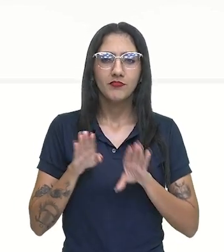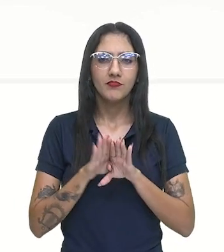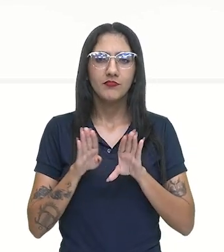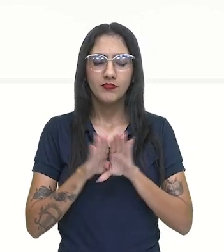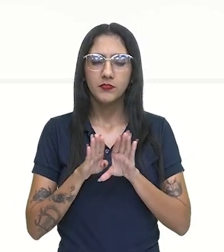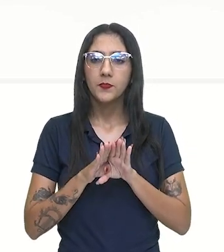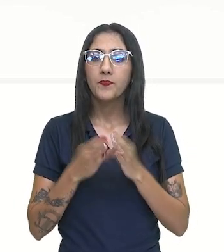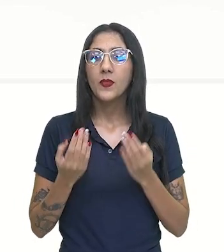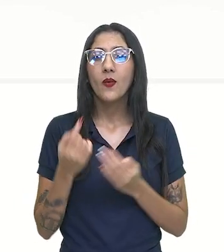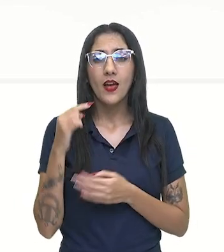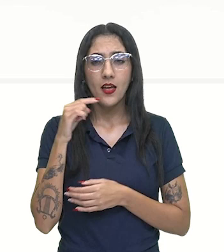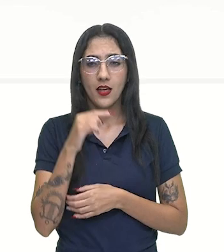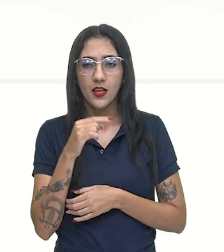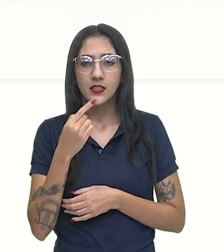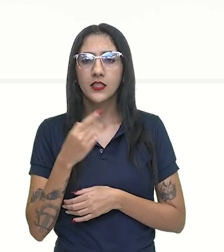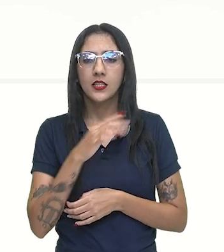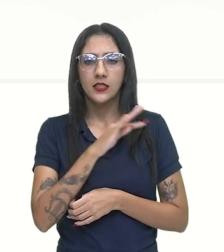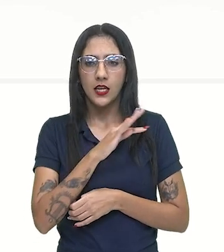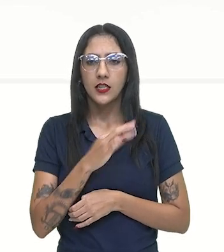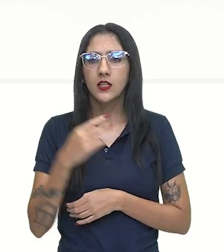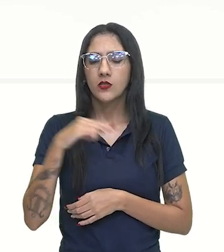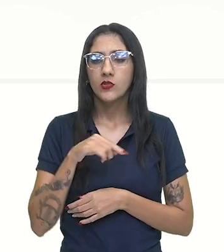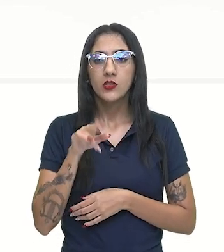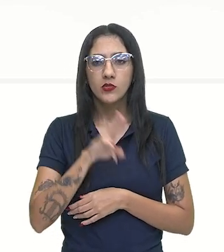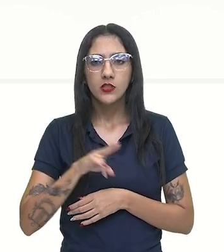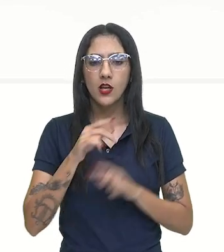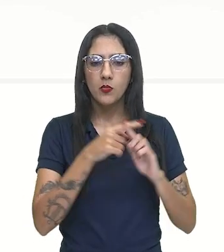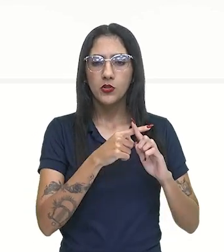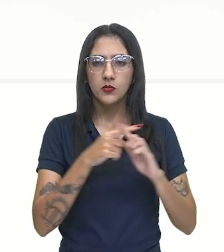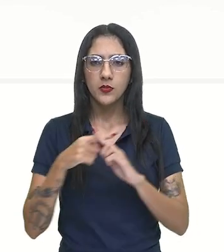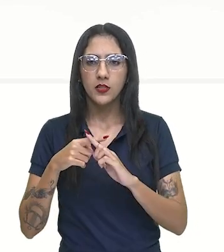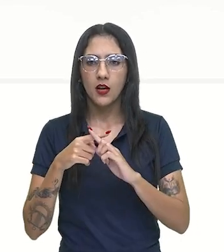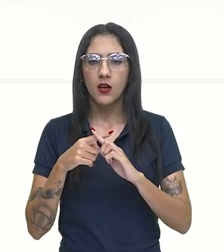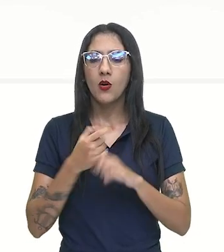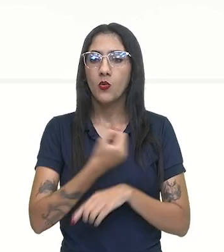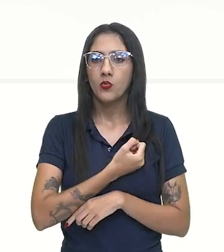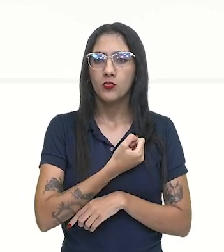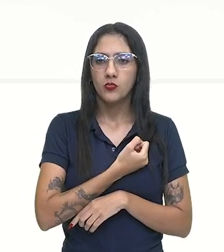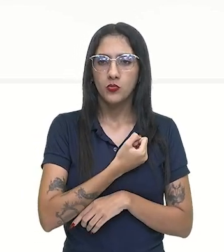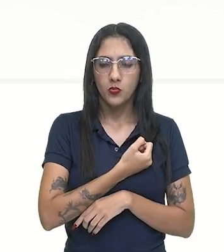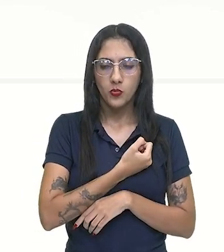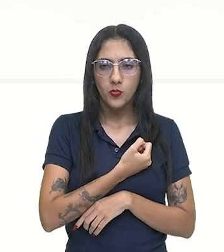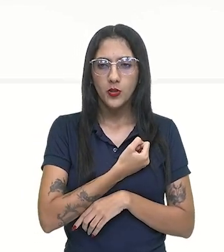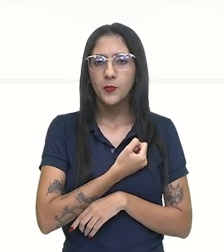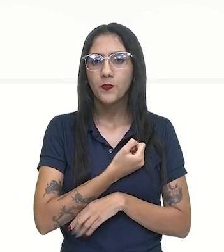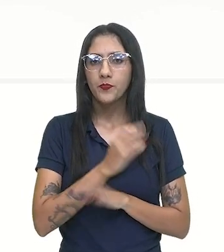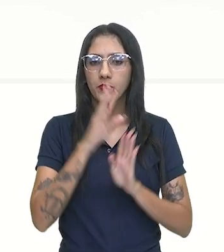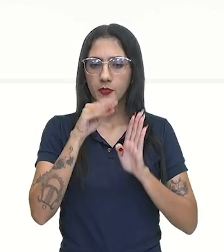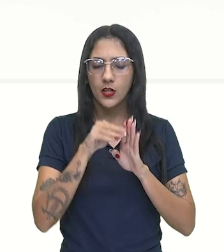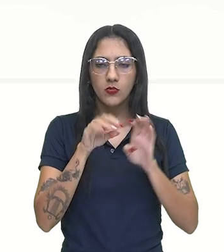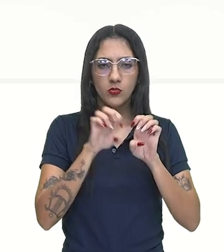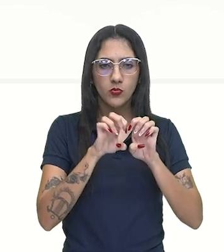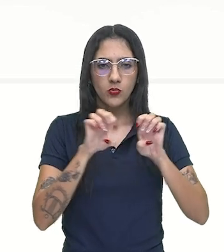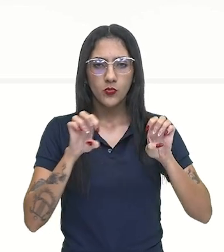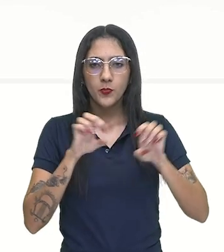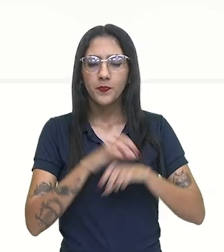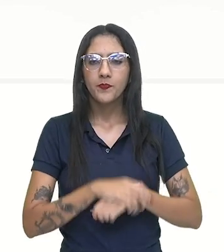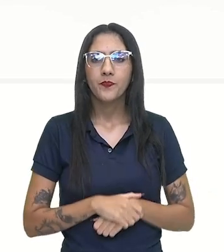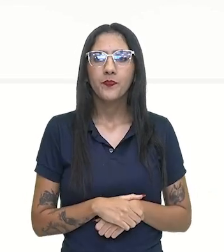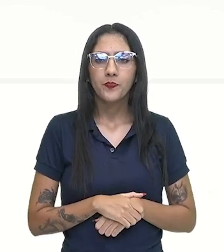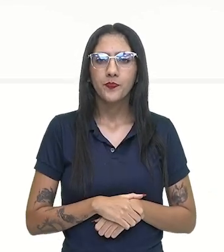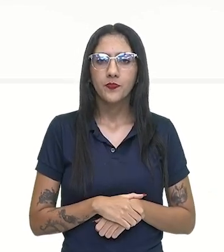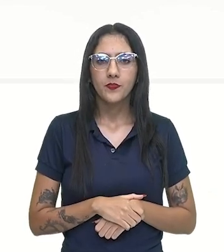que esse recurso, né, de você multiplicar um número pelos seus antecessores, temos